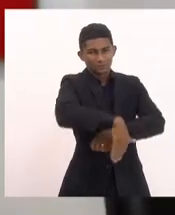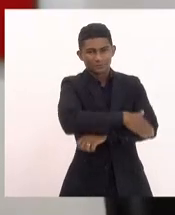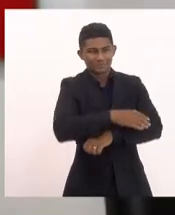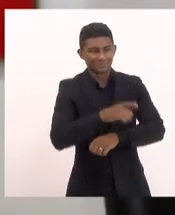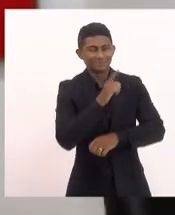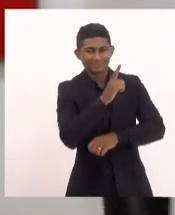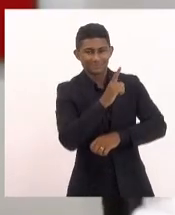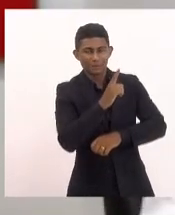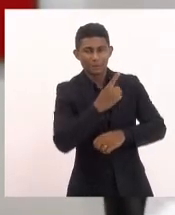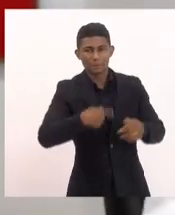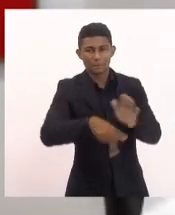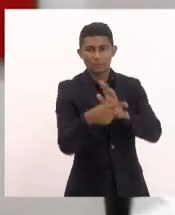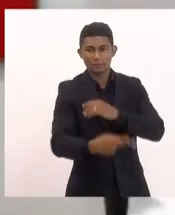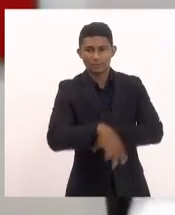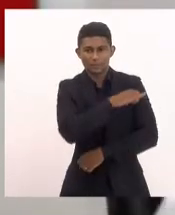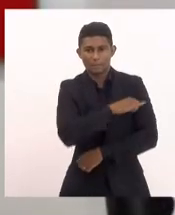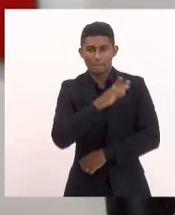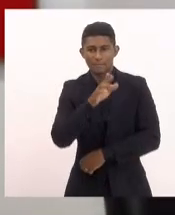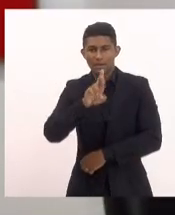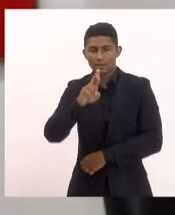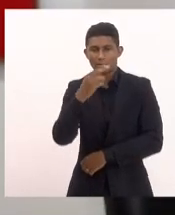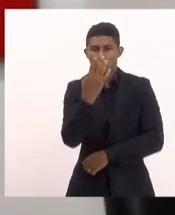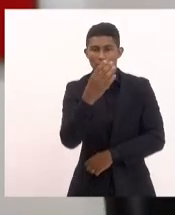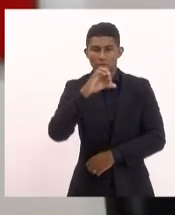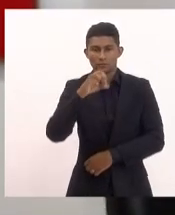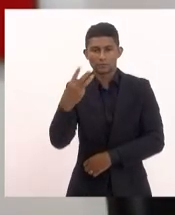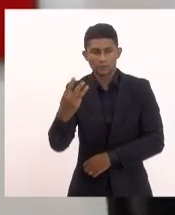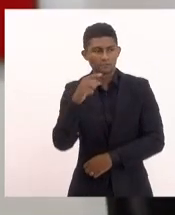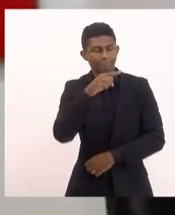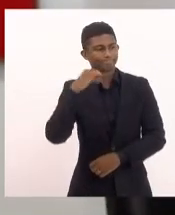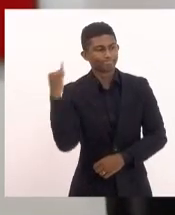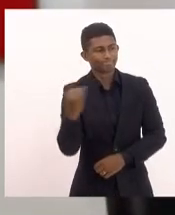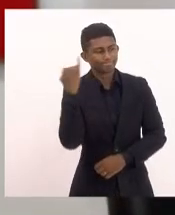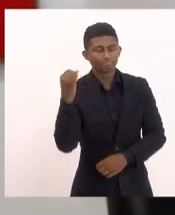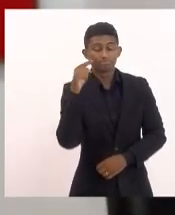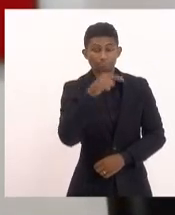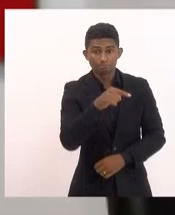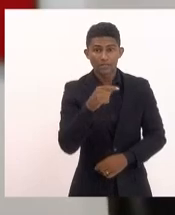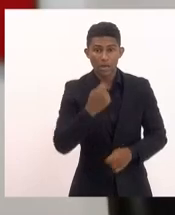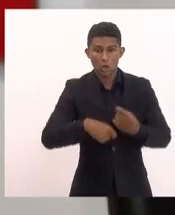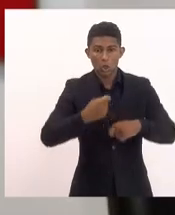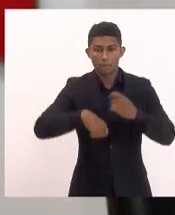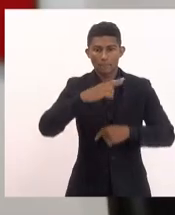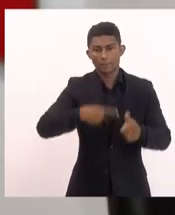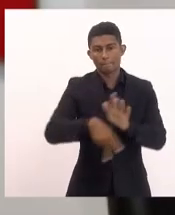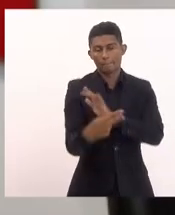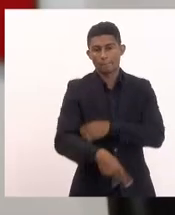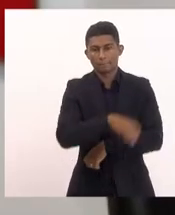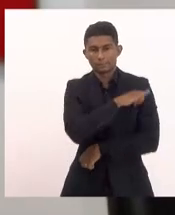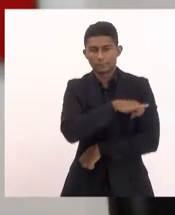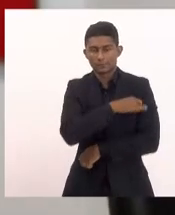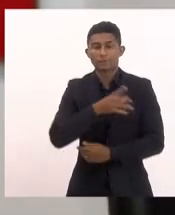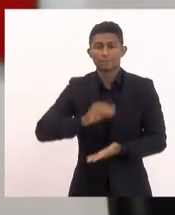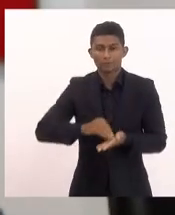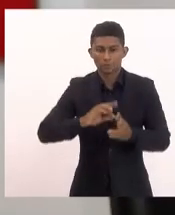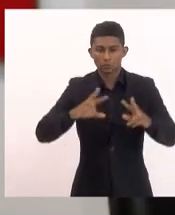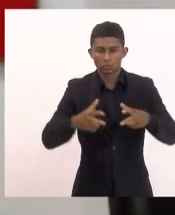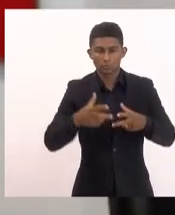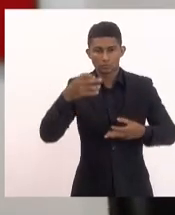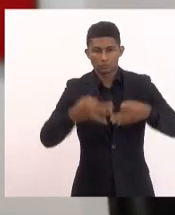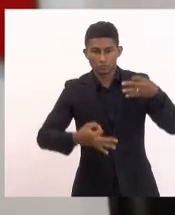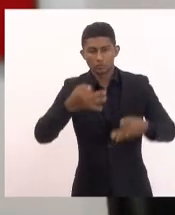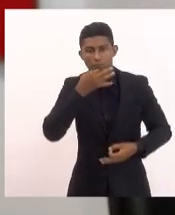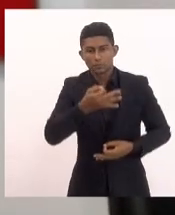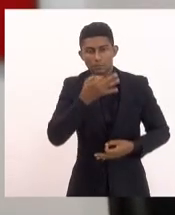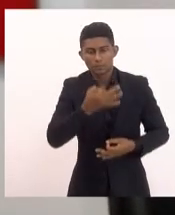Janeiro, BR-493, como relevante interesse econômico do Estado do Rio de Janeiro. Pendente de pareceres das comissões de Constituição e Justiça,